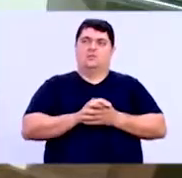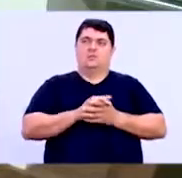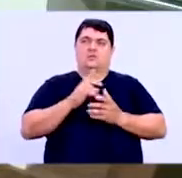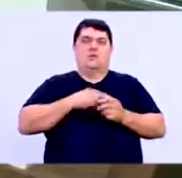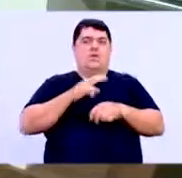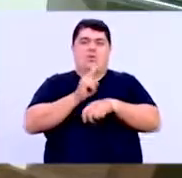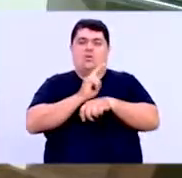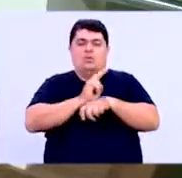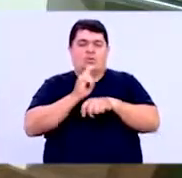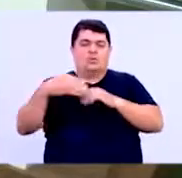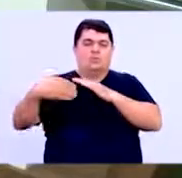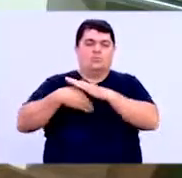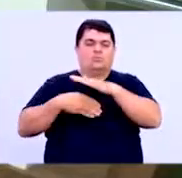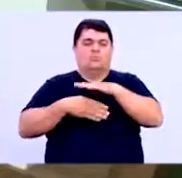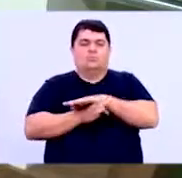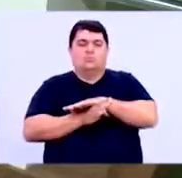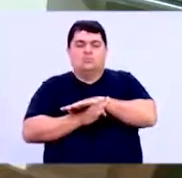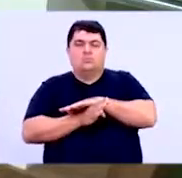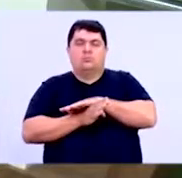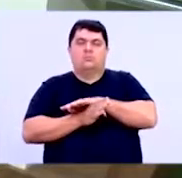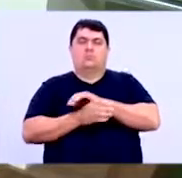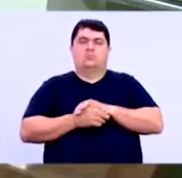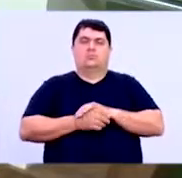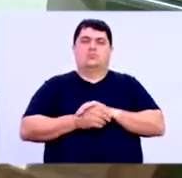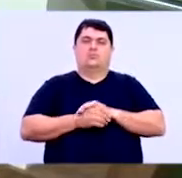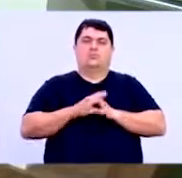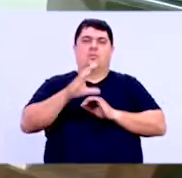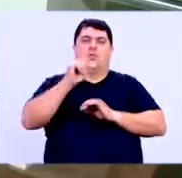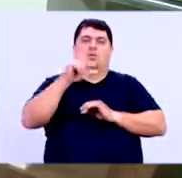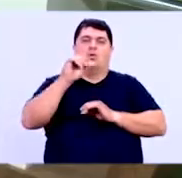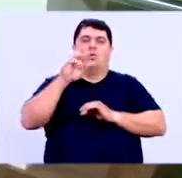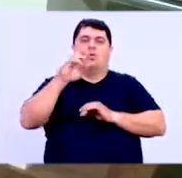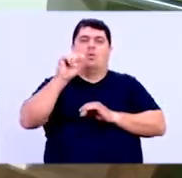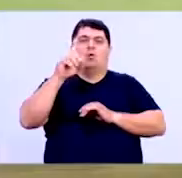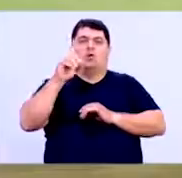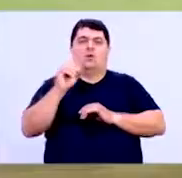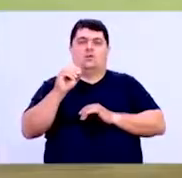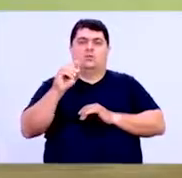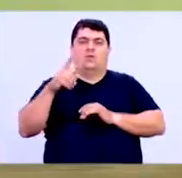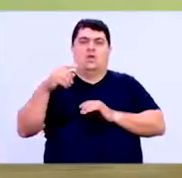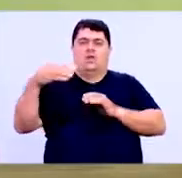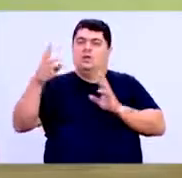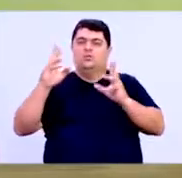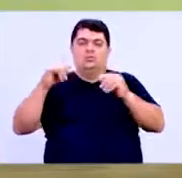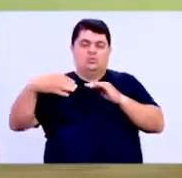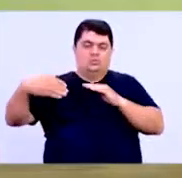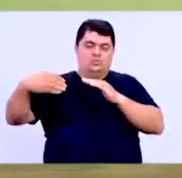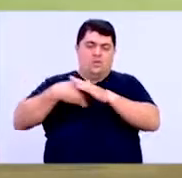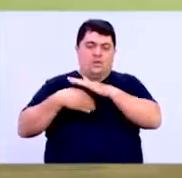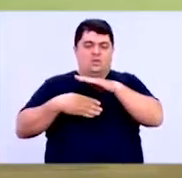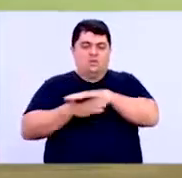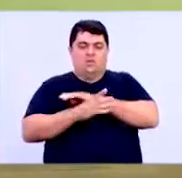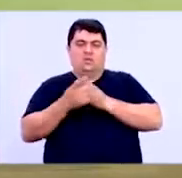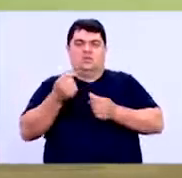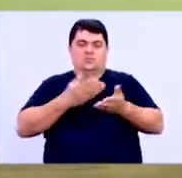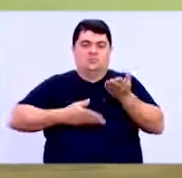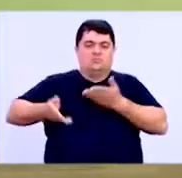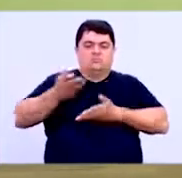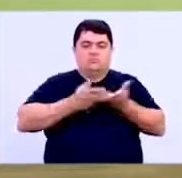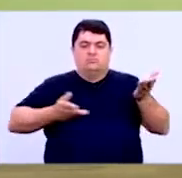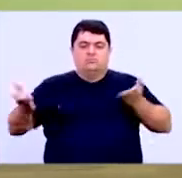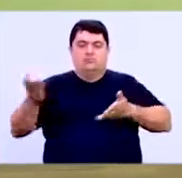controle de entradas e saídas. A gente tem a resposta de Colorado Oeste também. São as entradas e saídas de valores dos cofres das